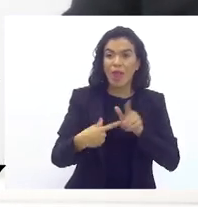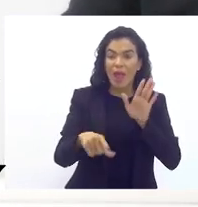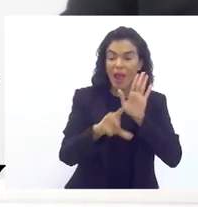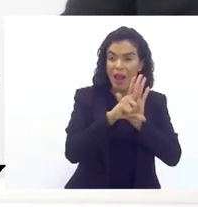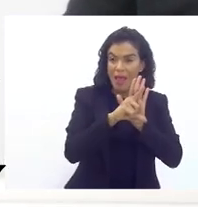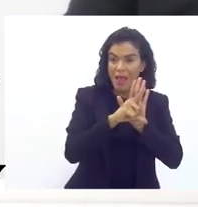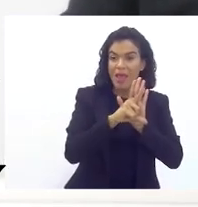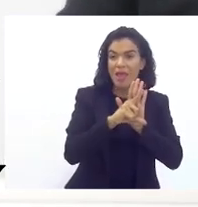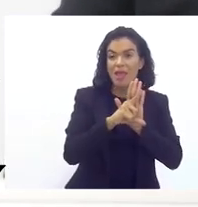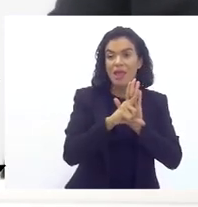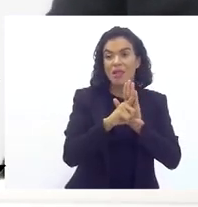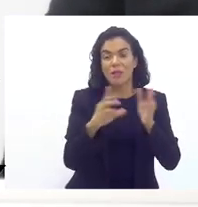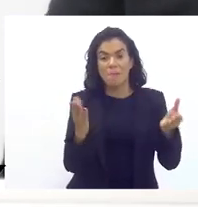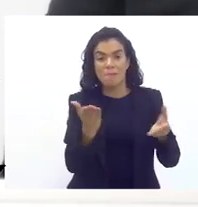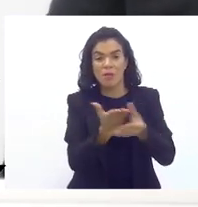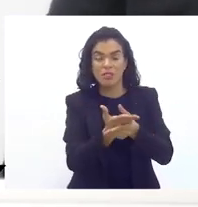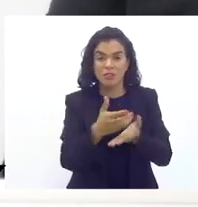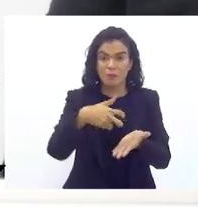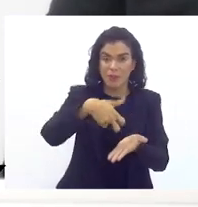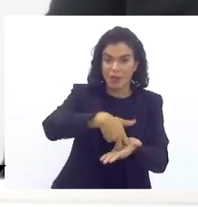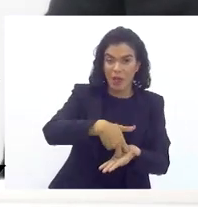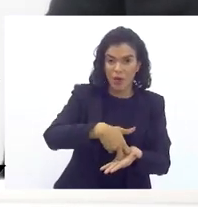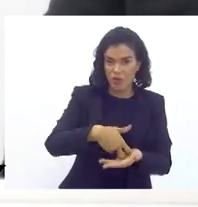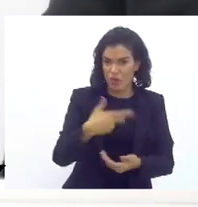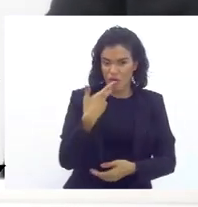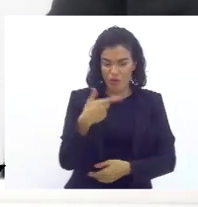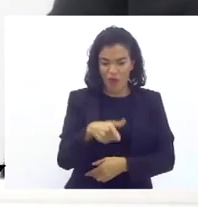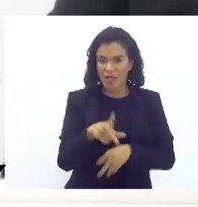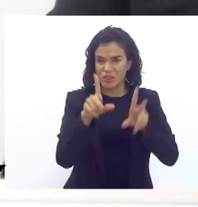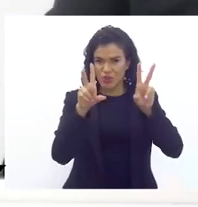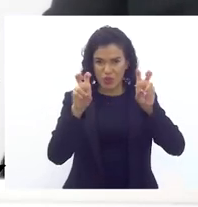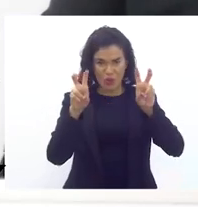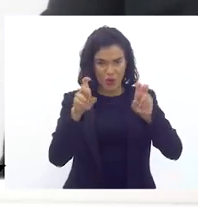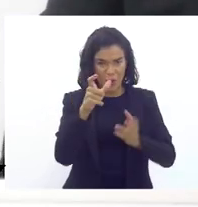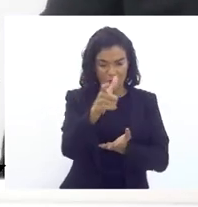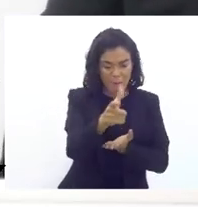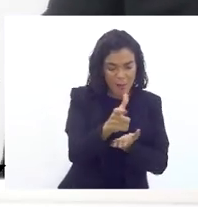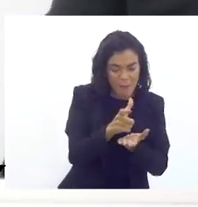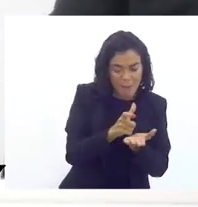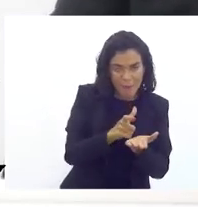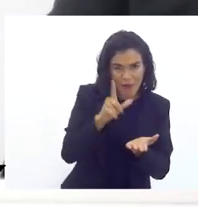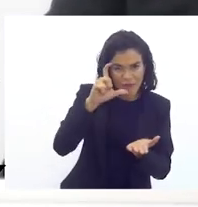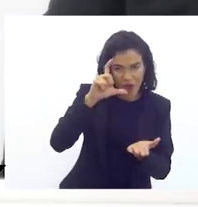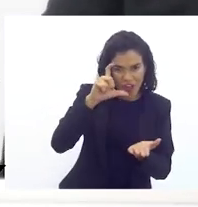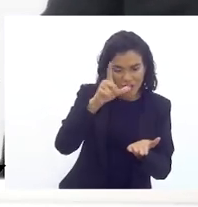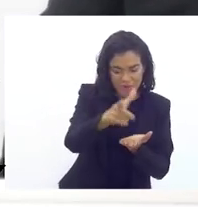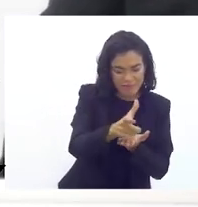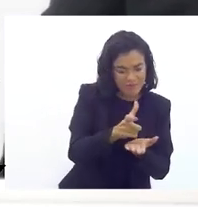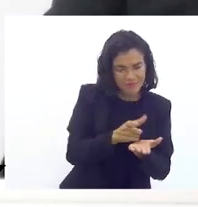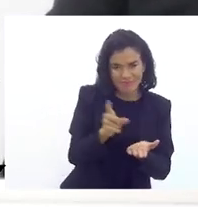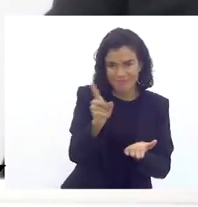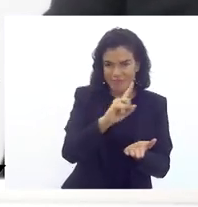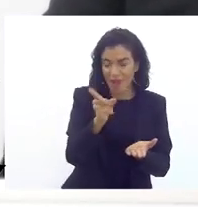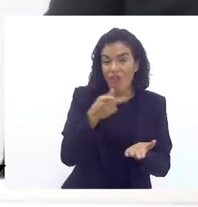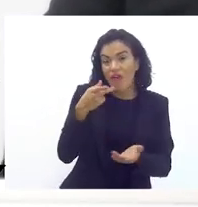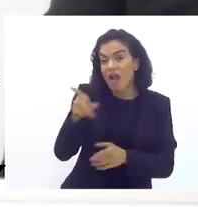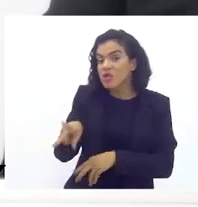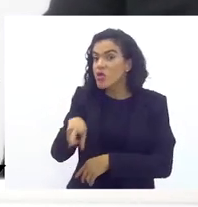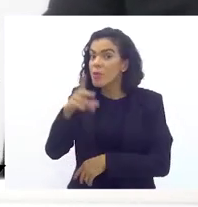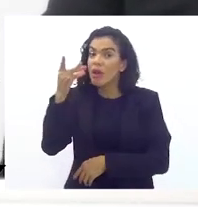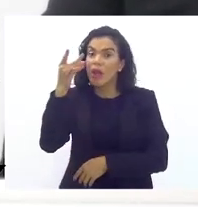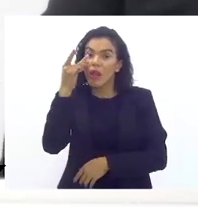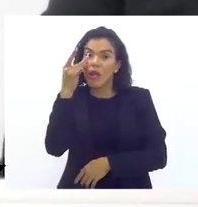processual o código de processo penal não prevê o reconhecimento fotográfico que o código de processo penal prevê é o reconhecimento